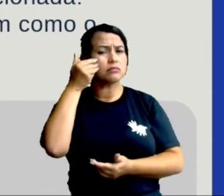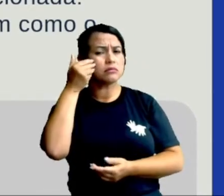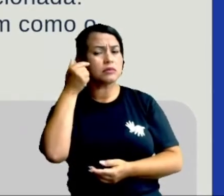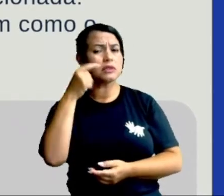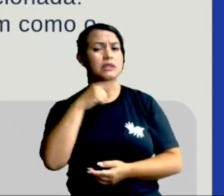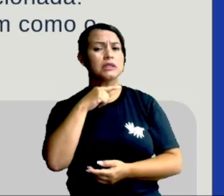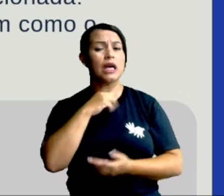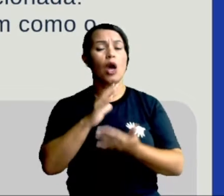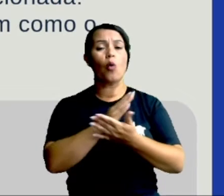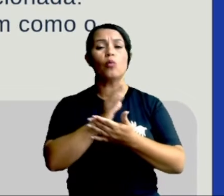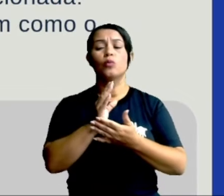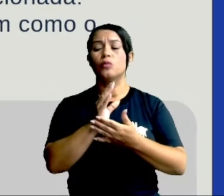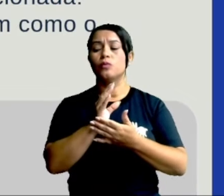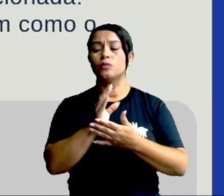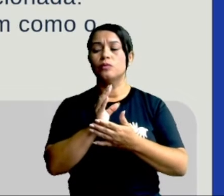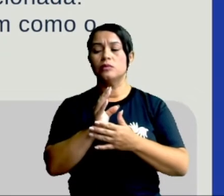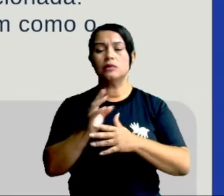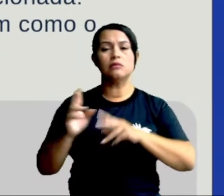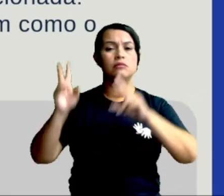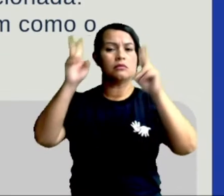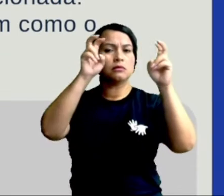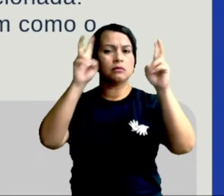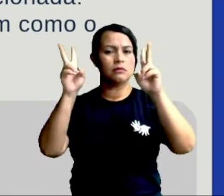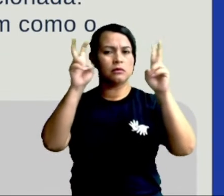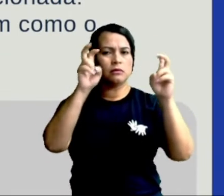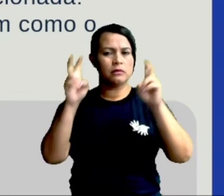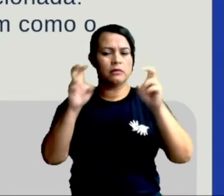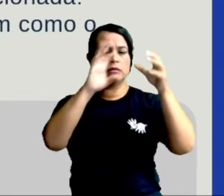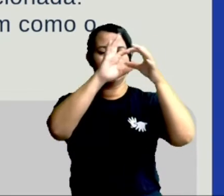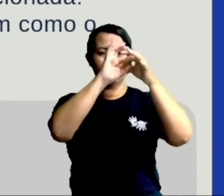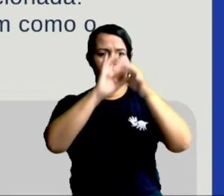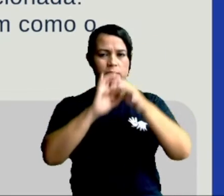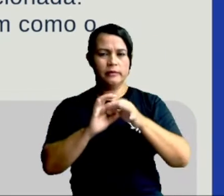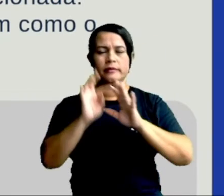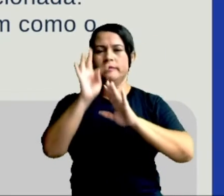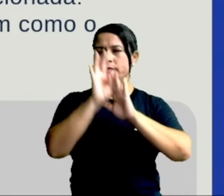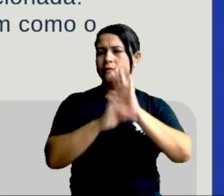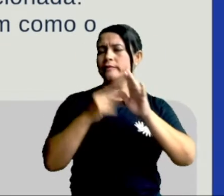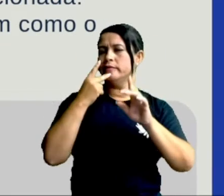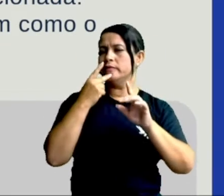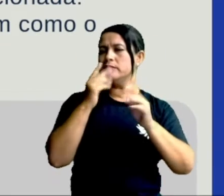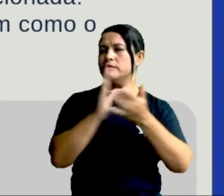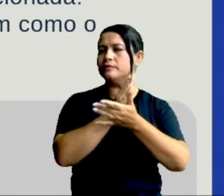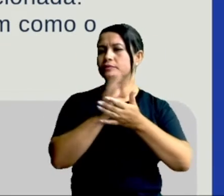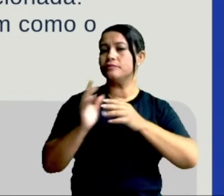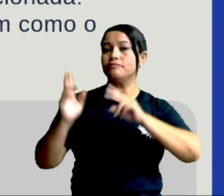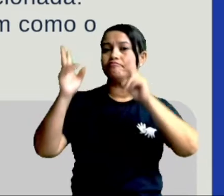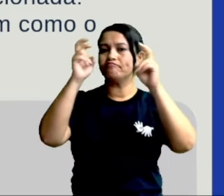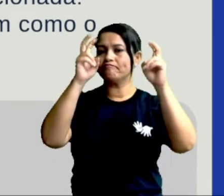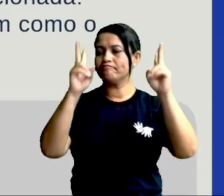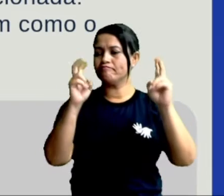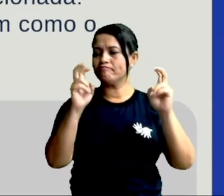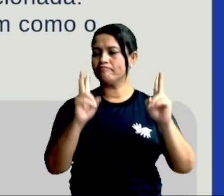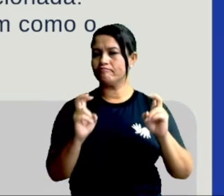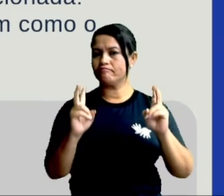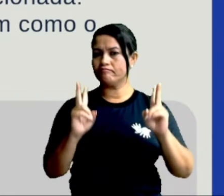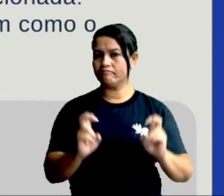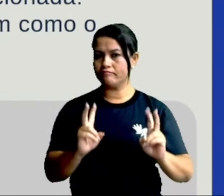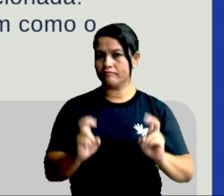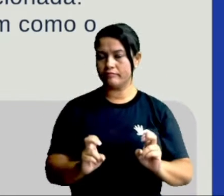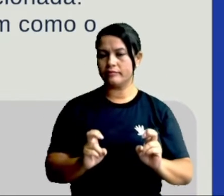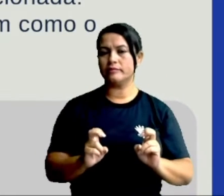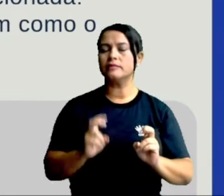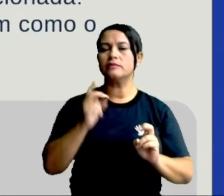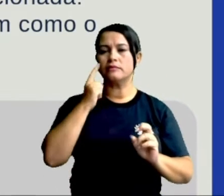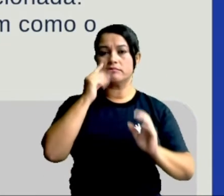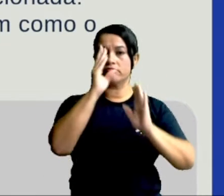elementos destacados, eles promovem a coesão do texto. Eu, quando chamo elementos destacados, são esses elementos que estão aí aspeados,